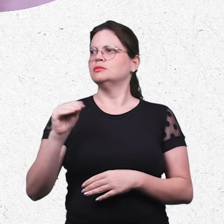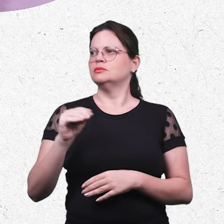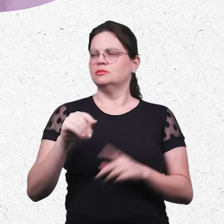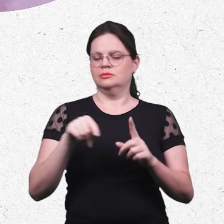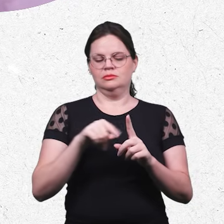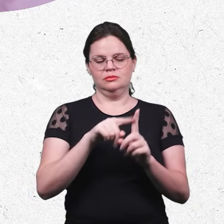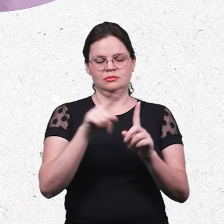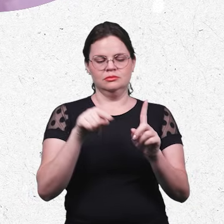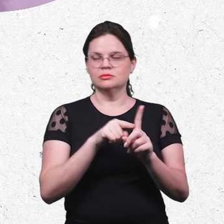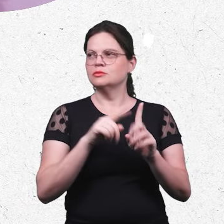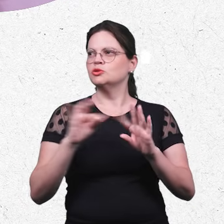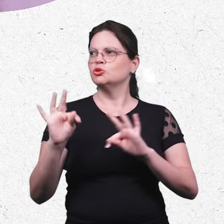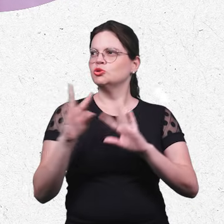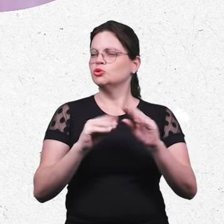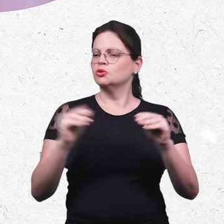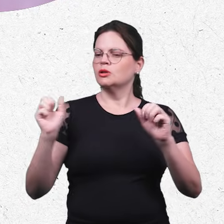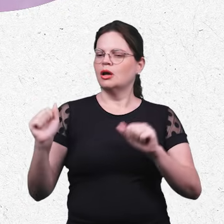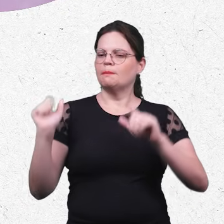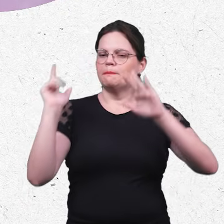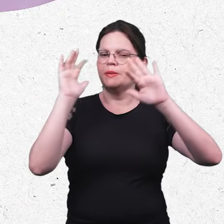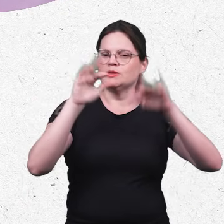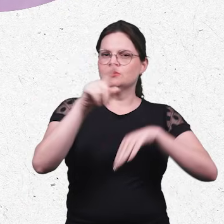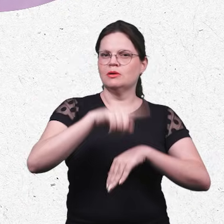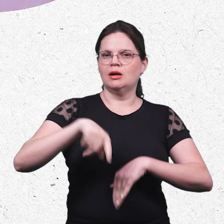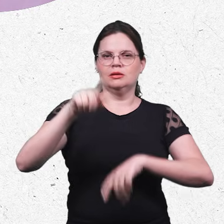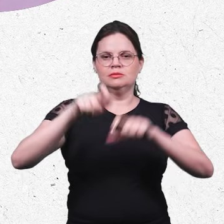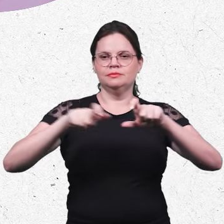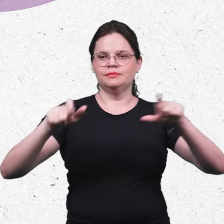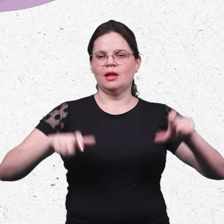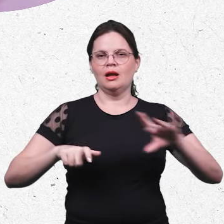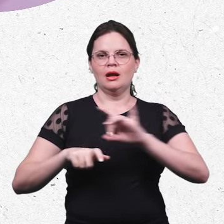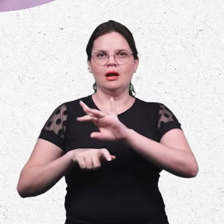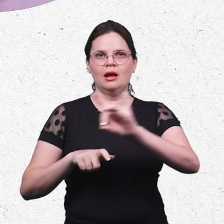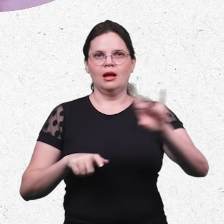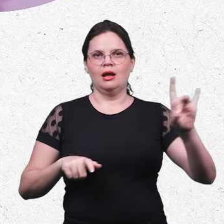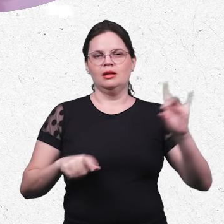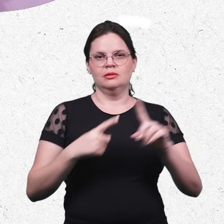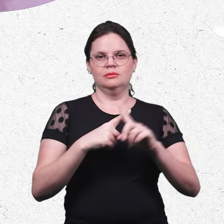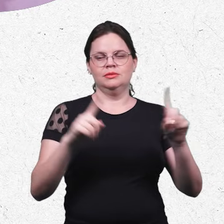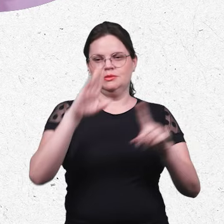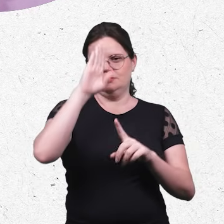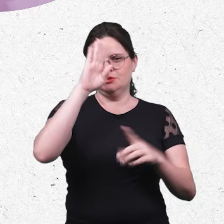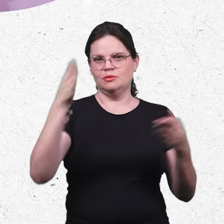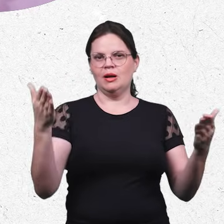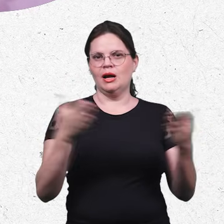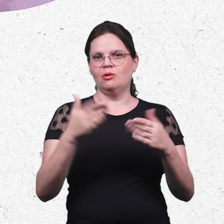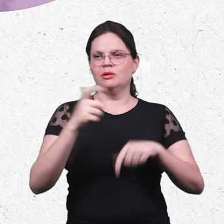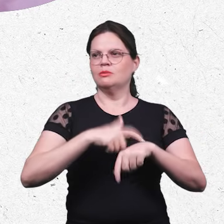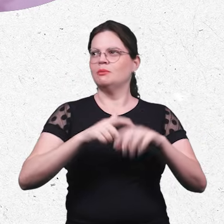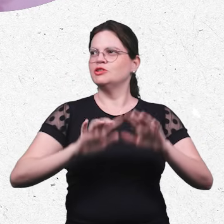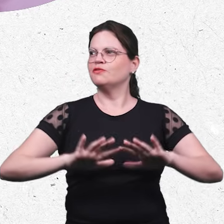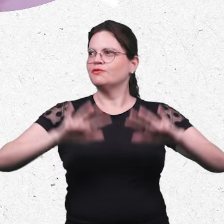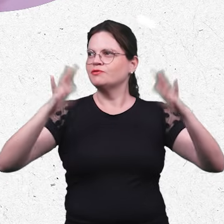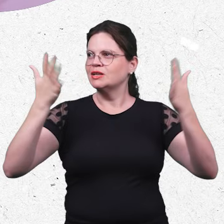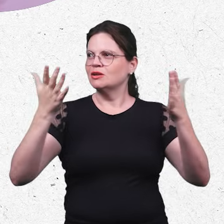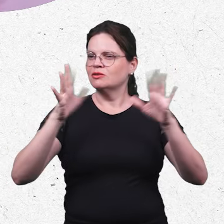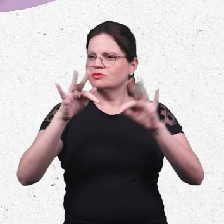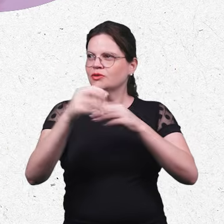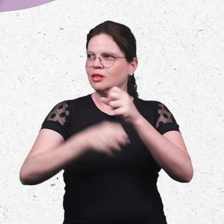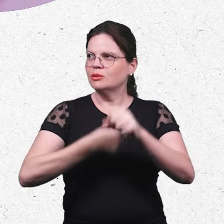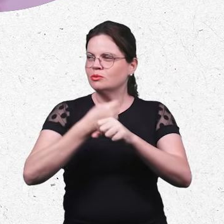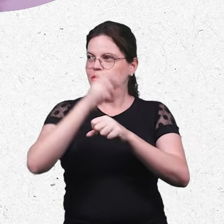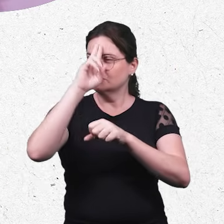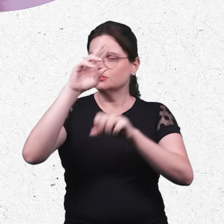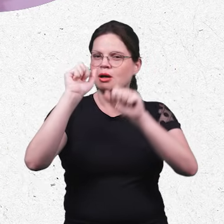nós, intermediários, meu Deus, que o Senhor possa dar uma bênção a cada um dos teus filhos, principalmente neste momento de festa, meu Deus, que o Senhor possa